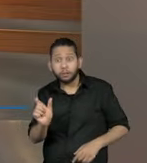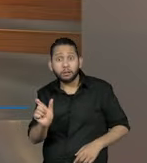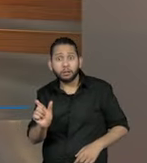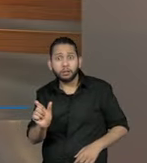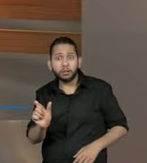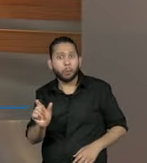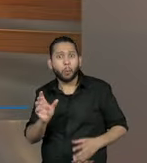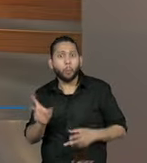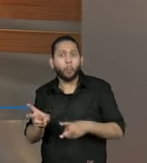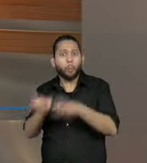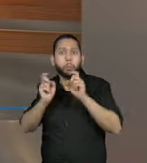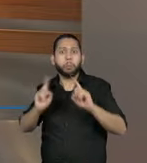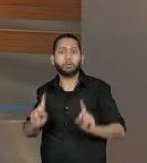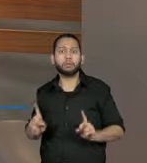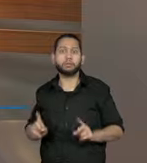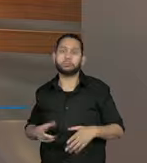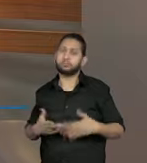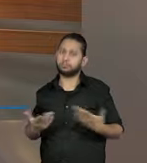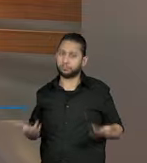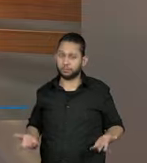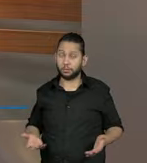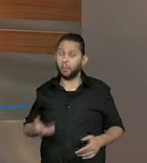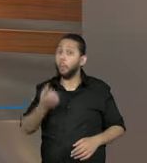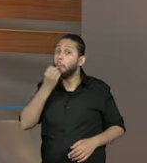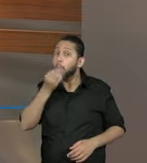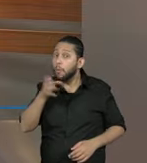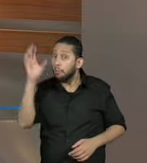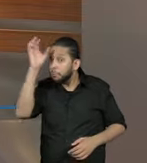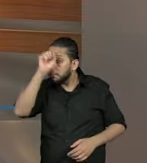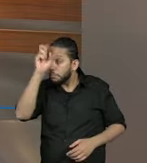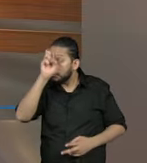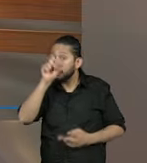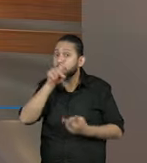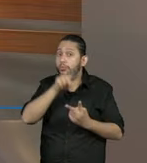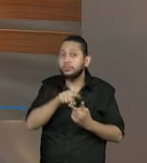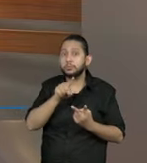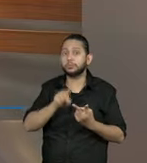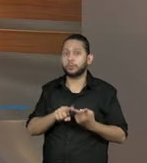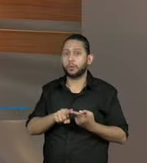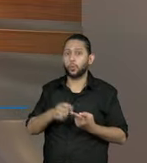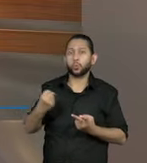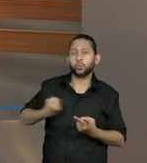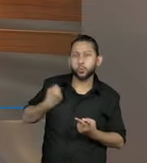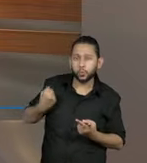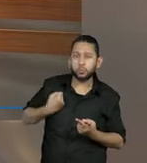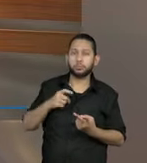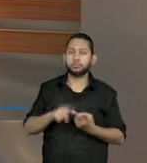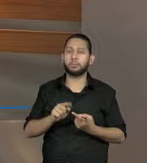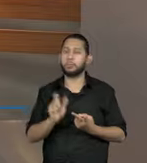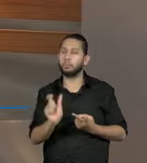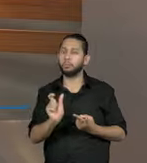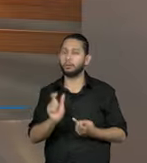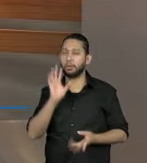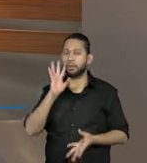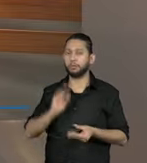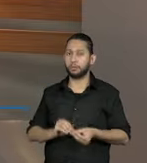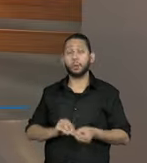por escrito, por extenso. Então, por isso que é importantíssimo que você preste atenção e leia